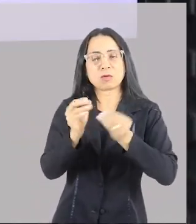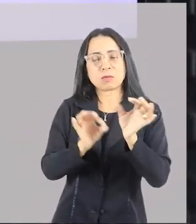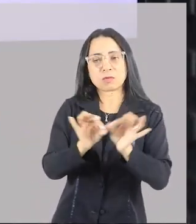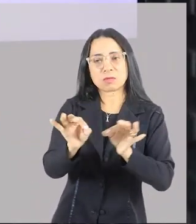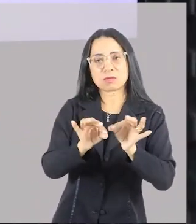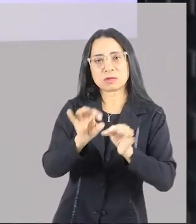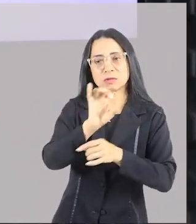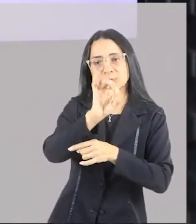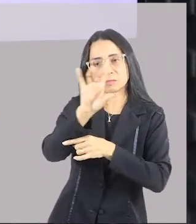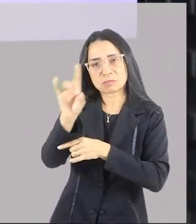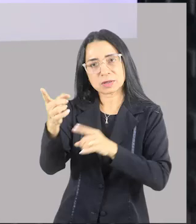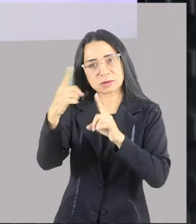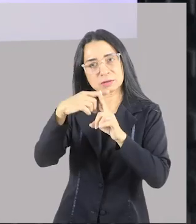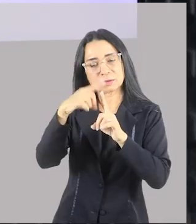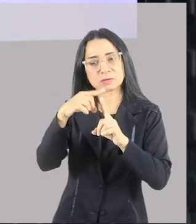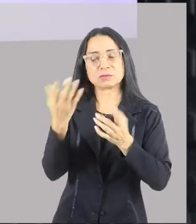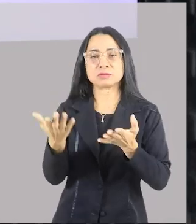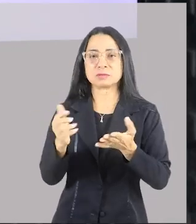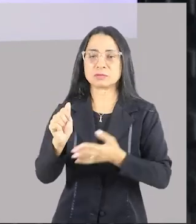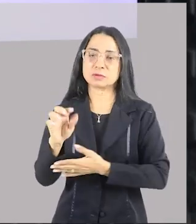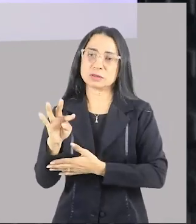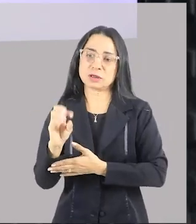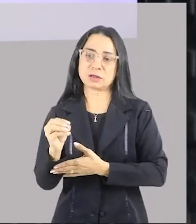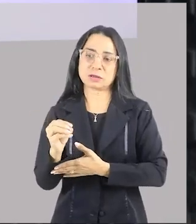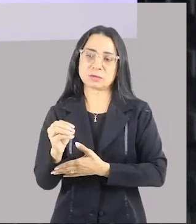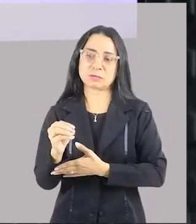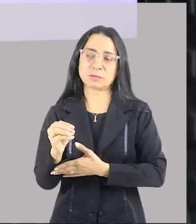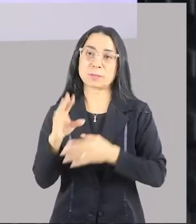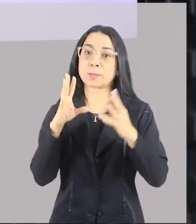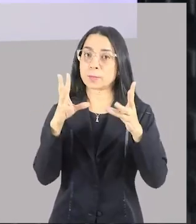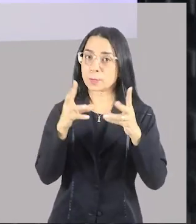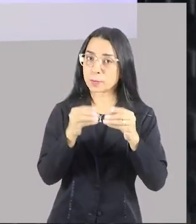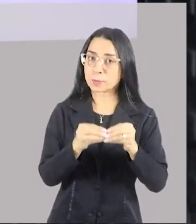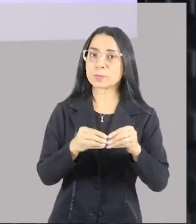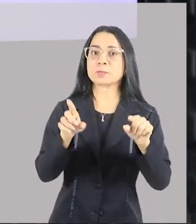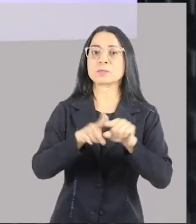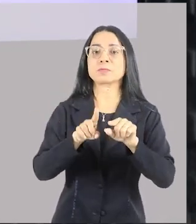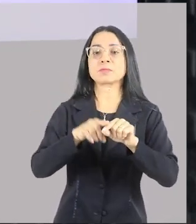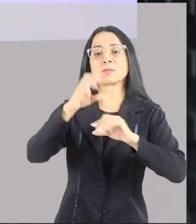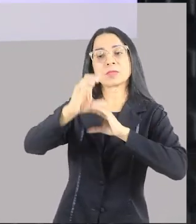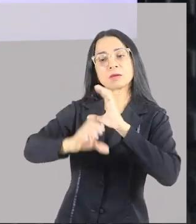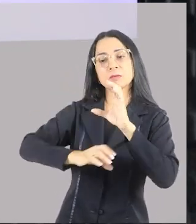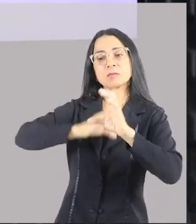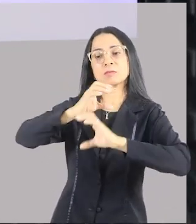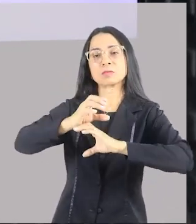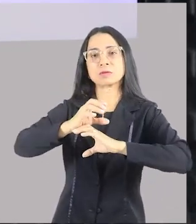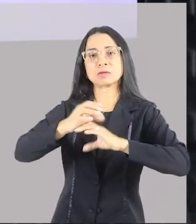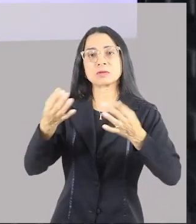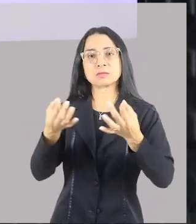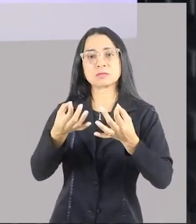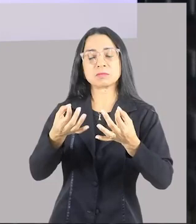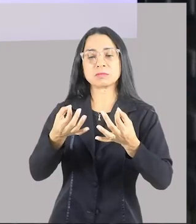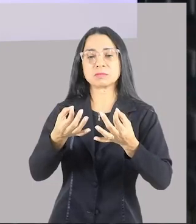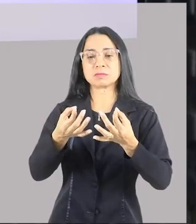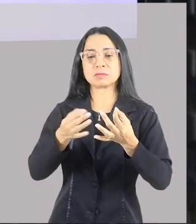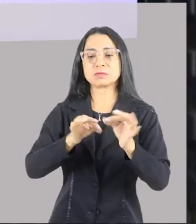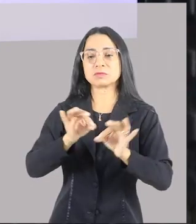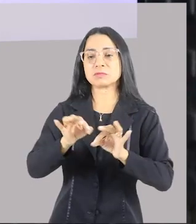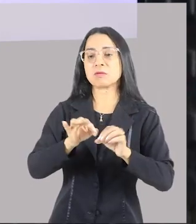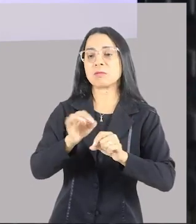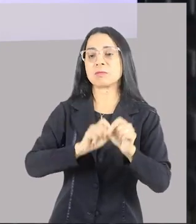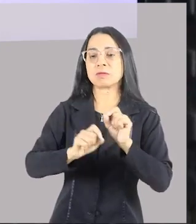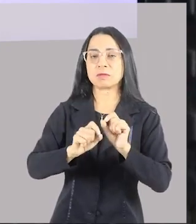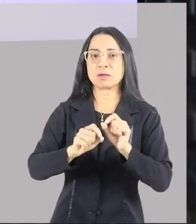Nessa possibilidade, o ato administrativo ele conclui também o ciclo de formação, porque ele é perfeito. Mas